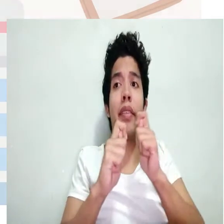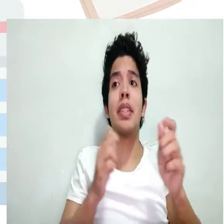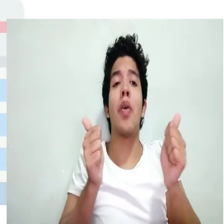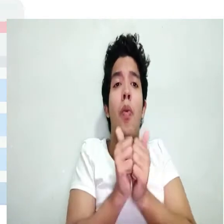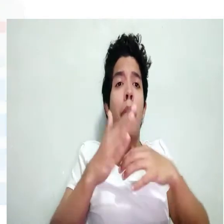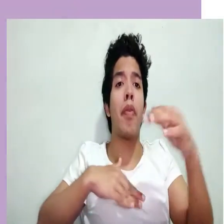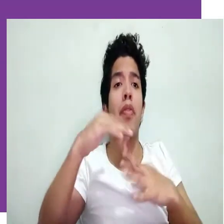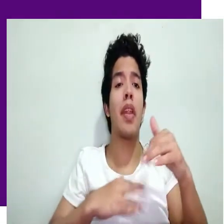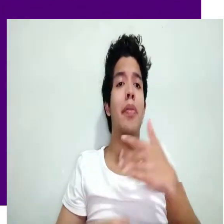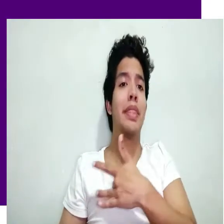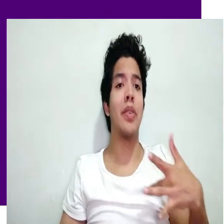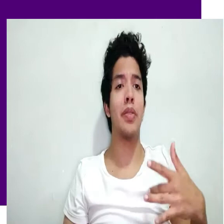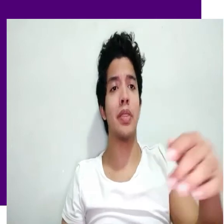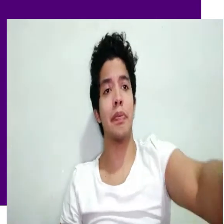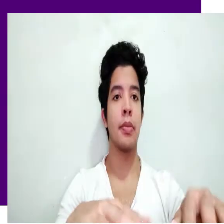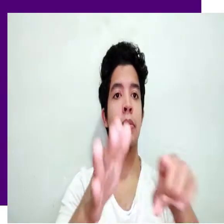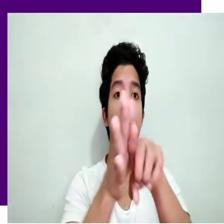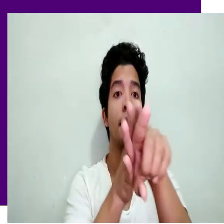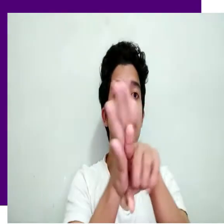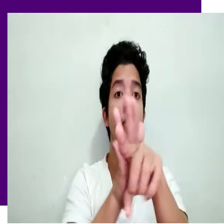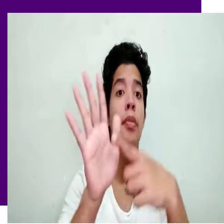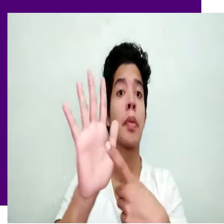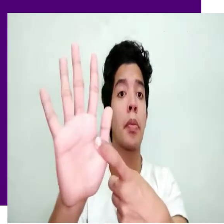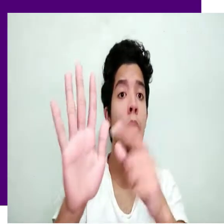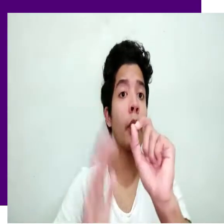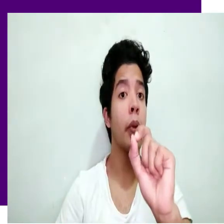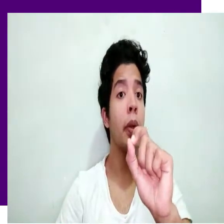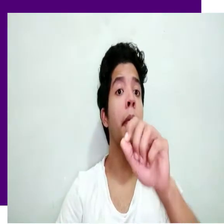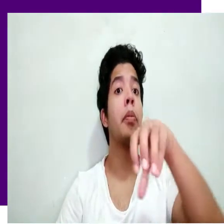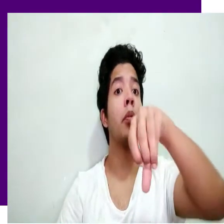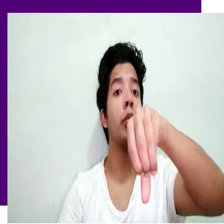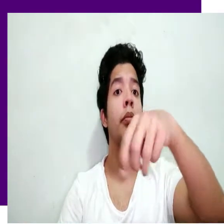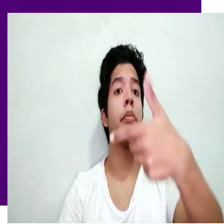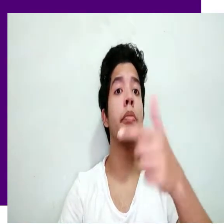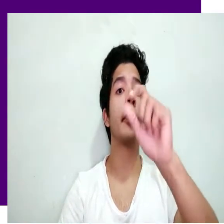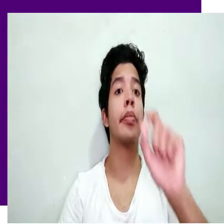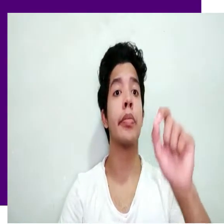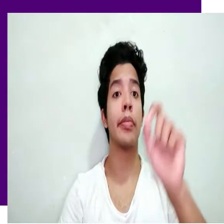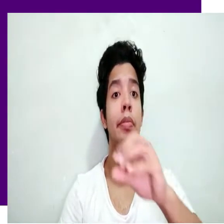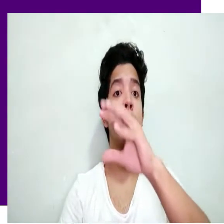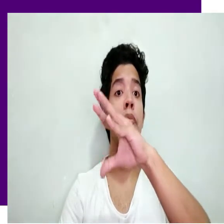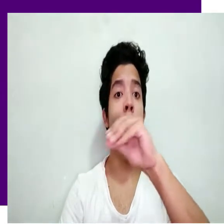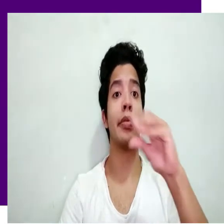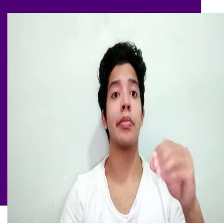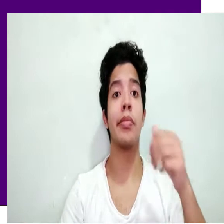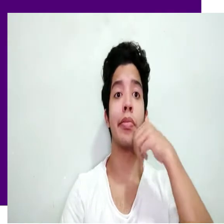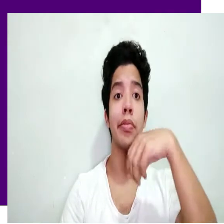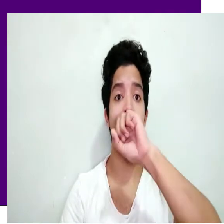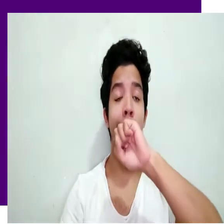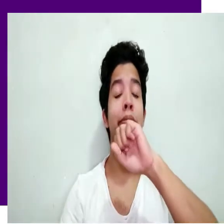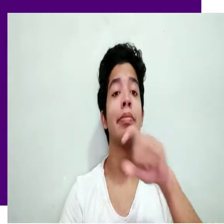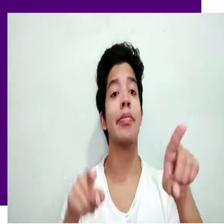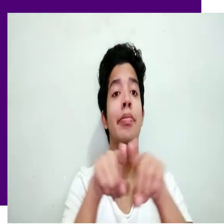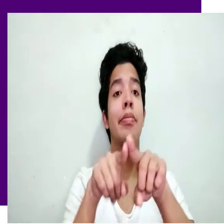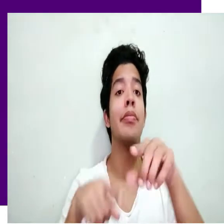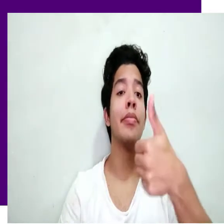da saúde. A pesquisa revelou que 92% das jovens mães e 100%